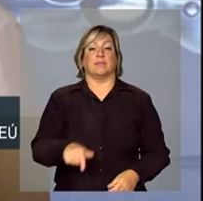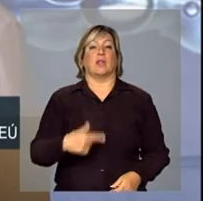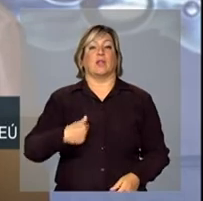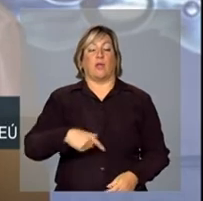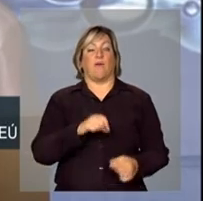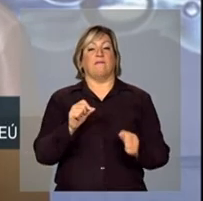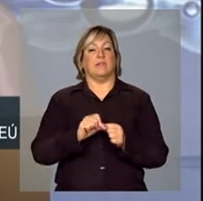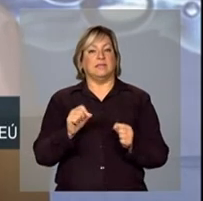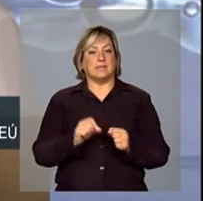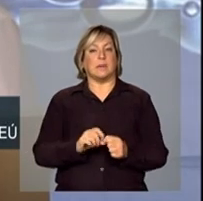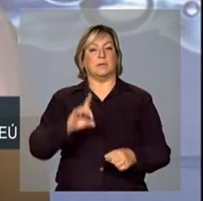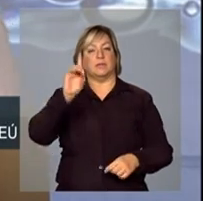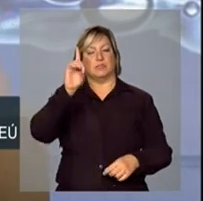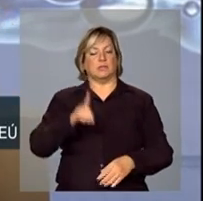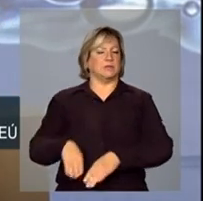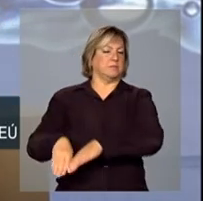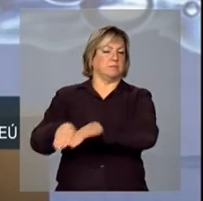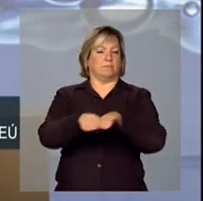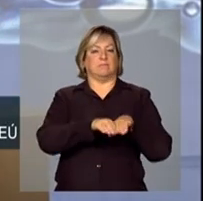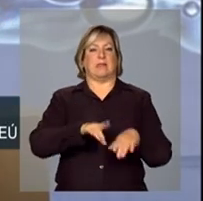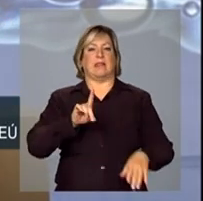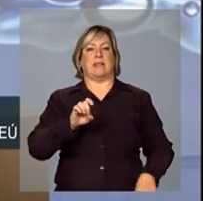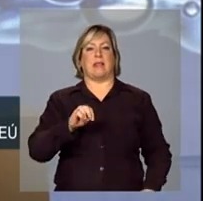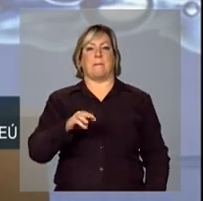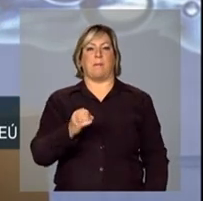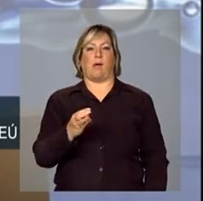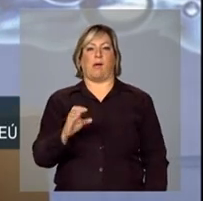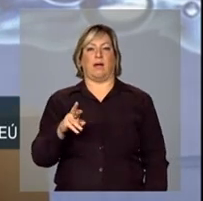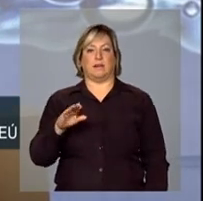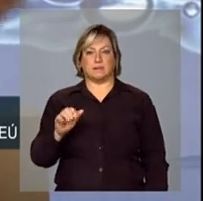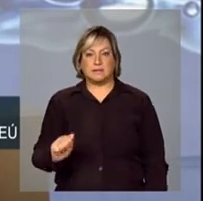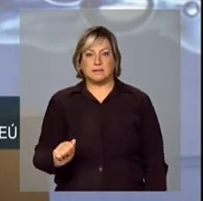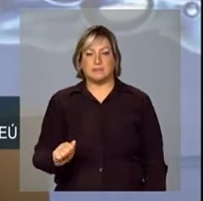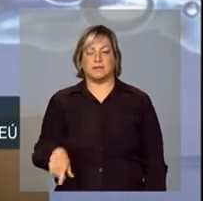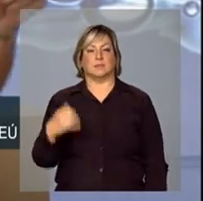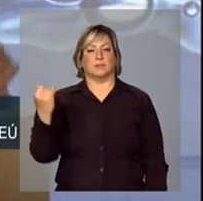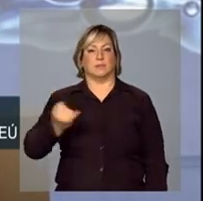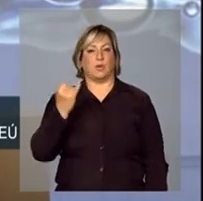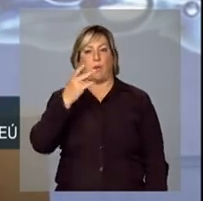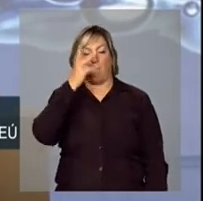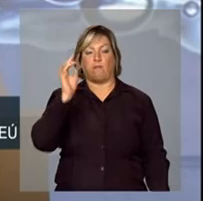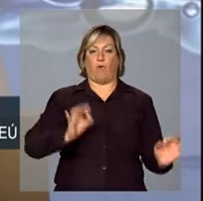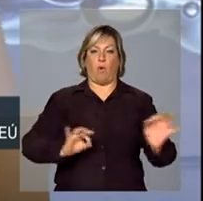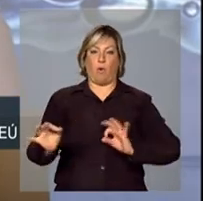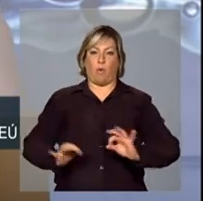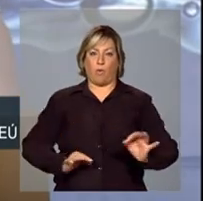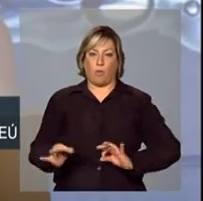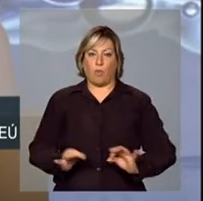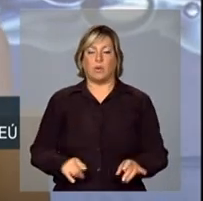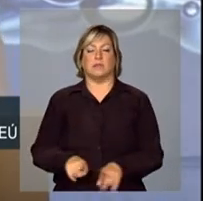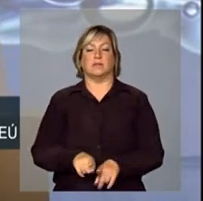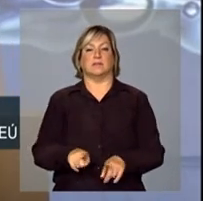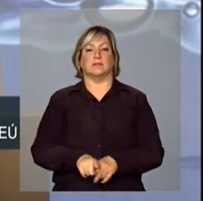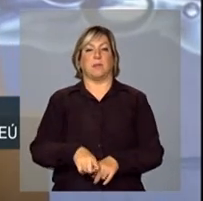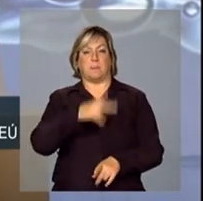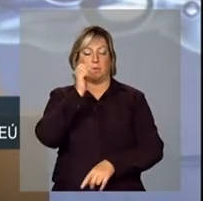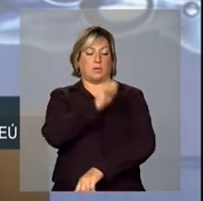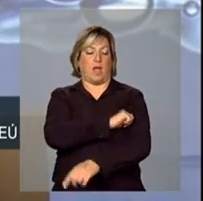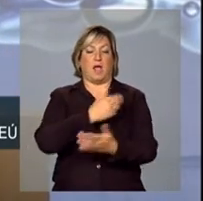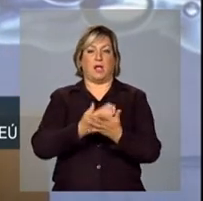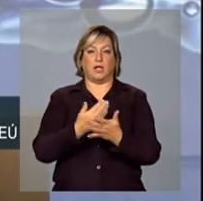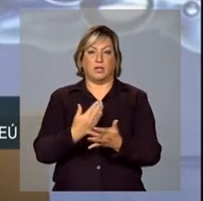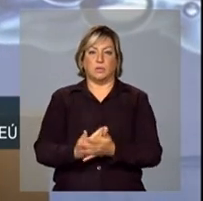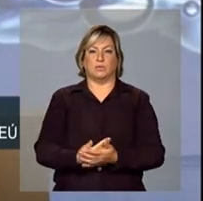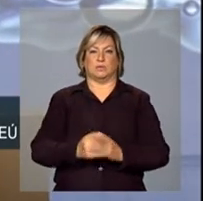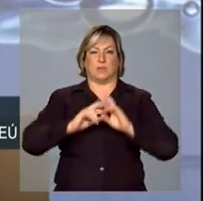construímos democracia, que não é algo pouco relevante para que o povo se organize, para que os estudantes reivindiquem,